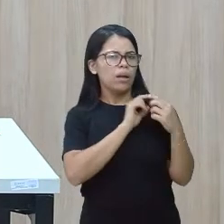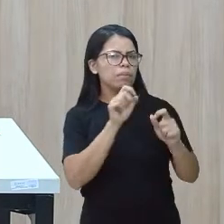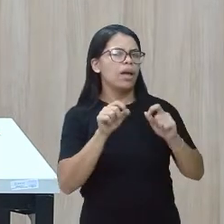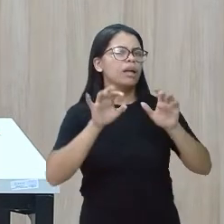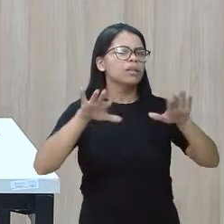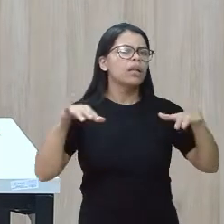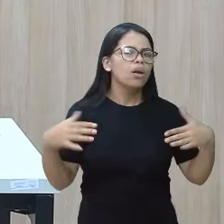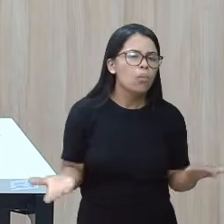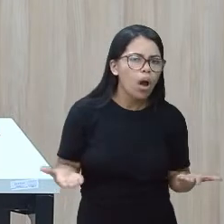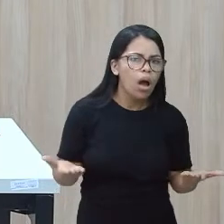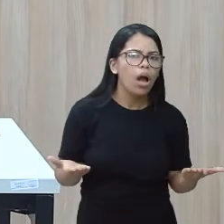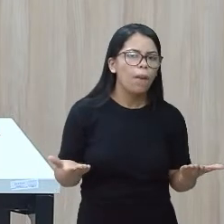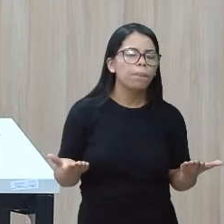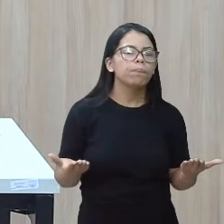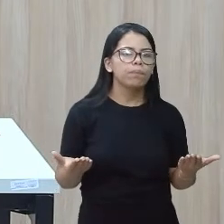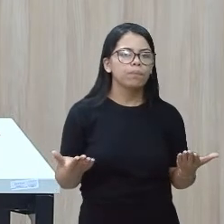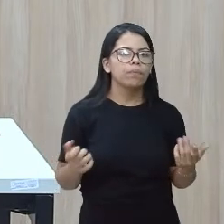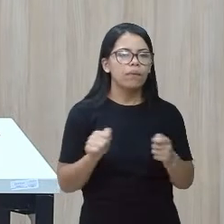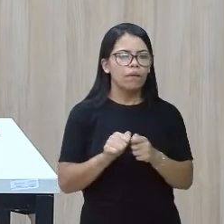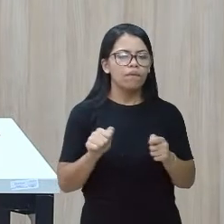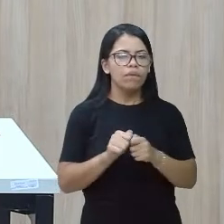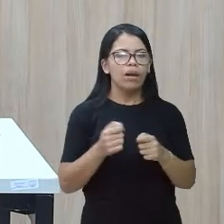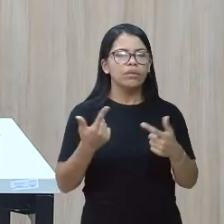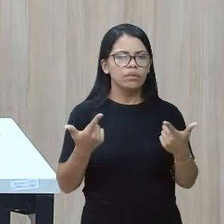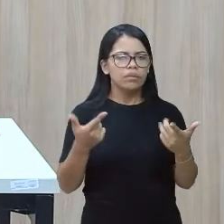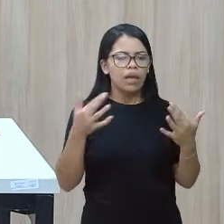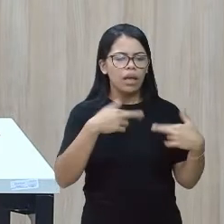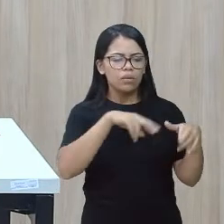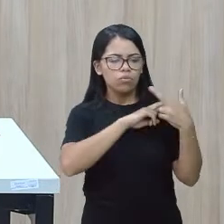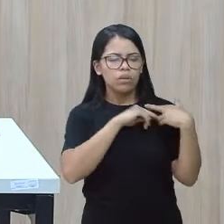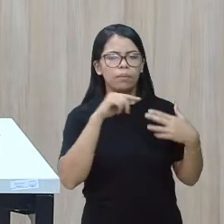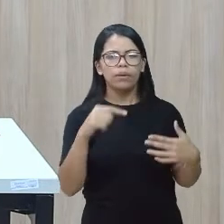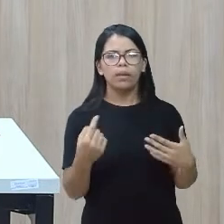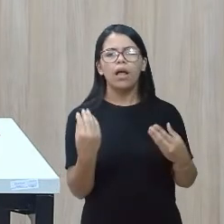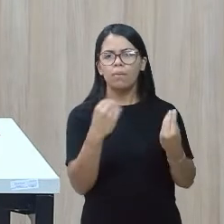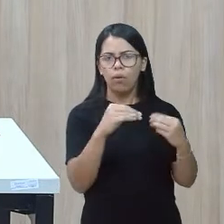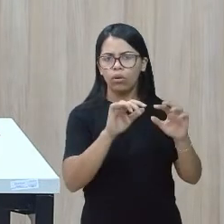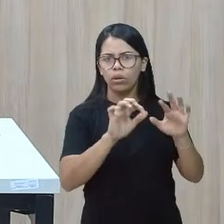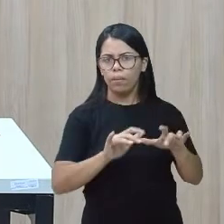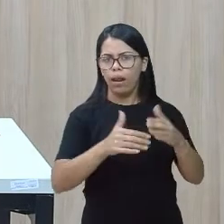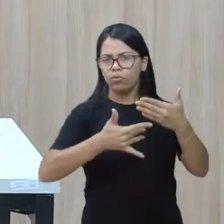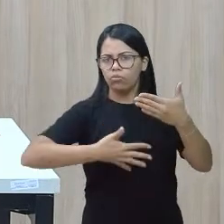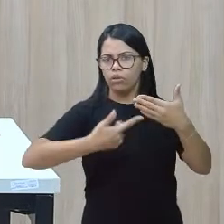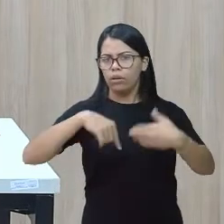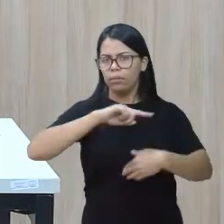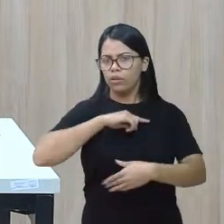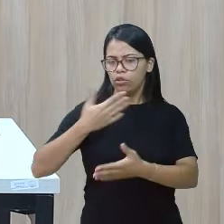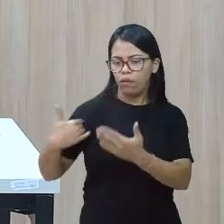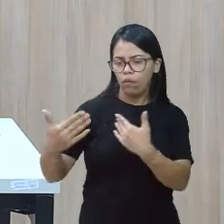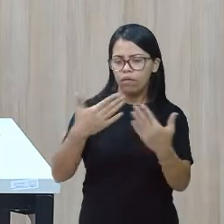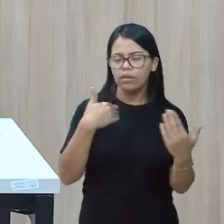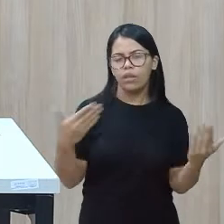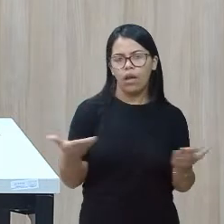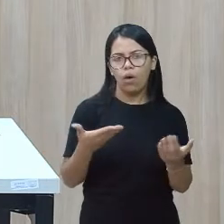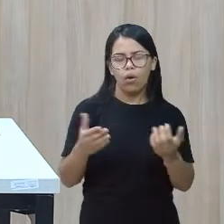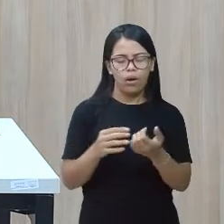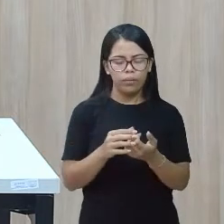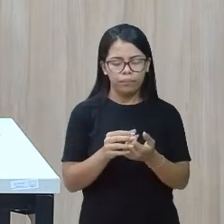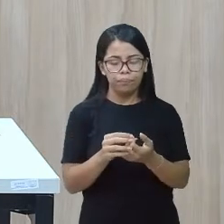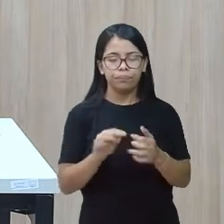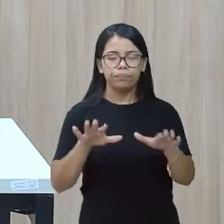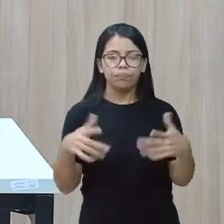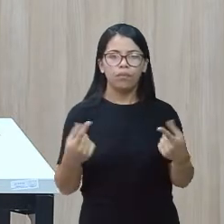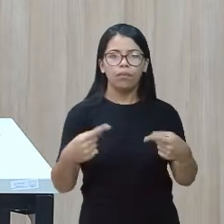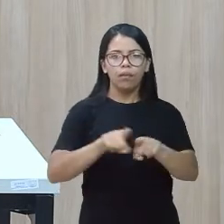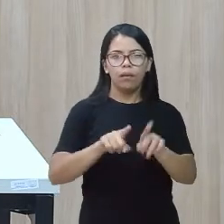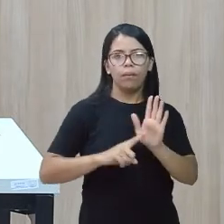nas nossas fossas nasais, nas nossas narinas? Que é o que nós vamos conversar aqui, né? E também apresentei